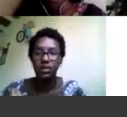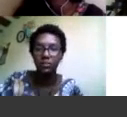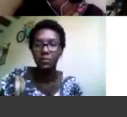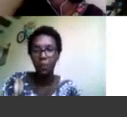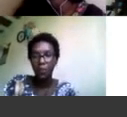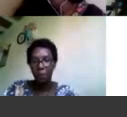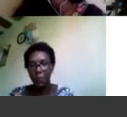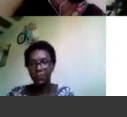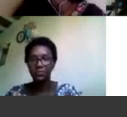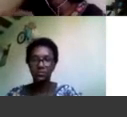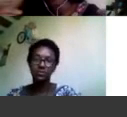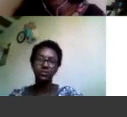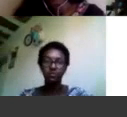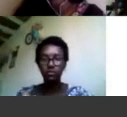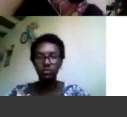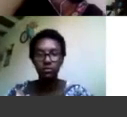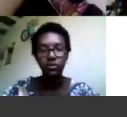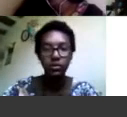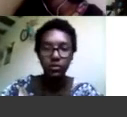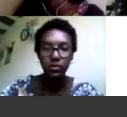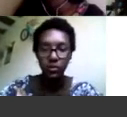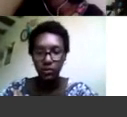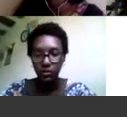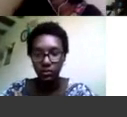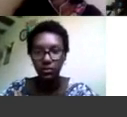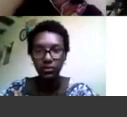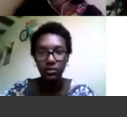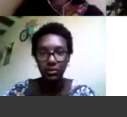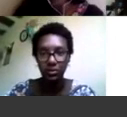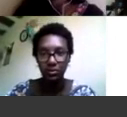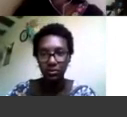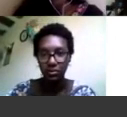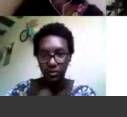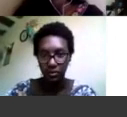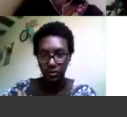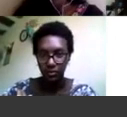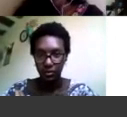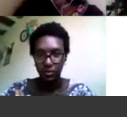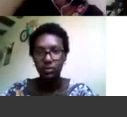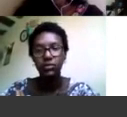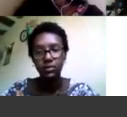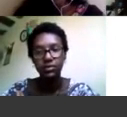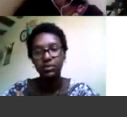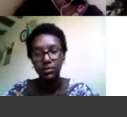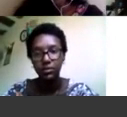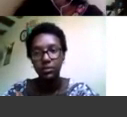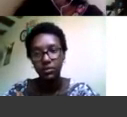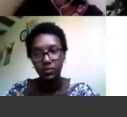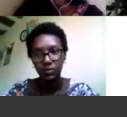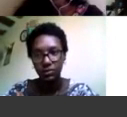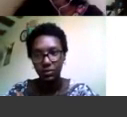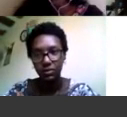gente refletiu, do que a gente ponderou criticamente, do que a gente ainda espera, e que será conduzido por